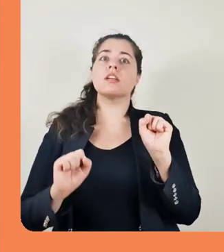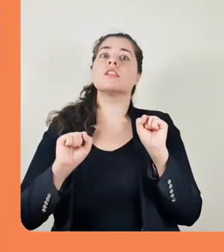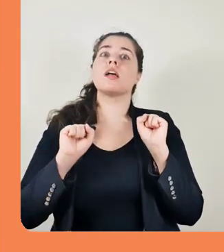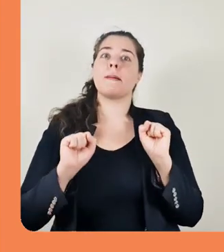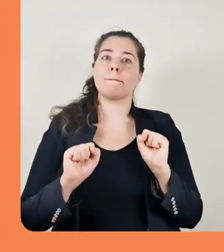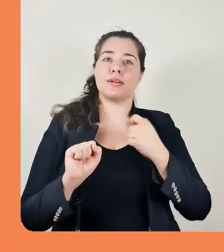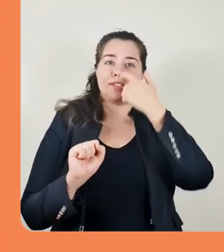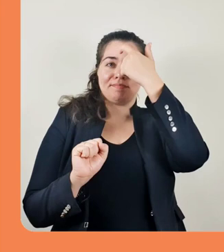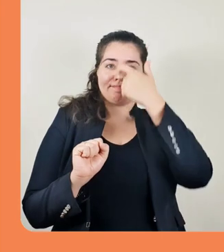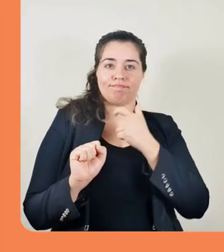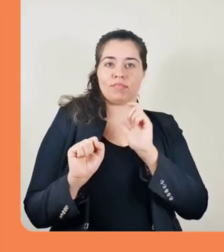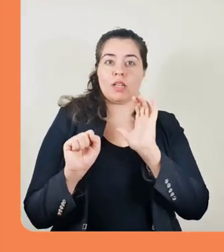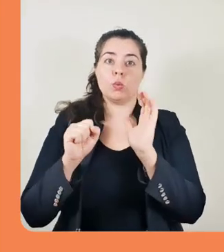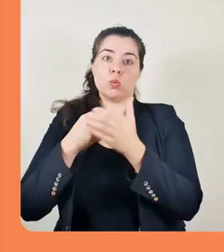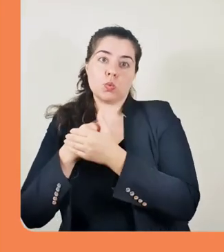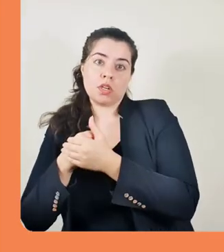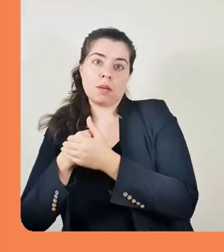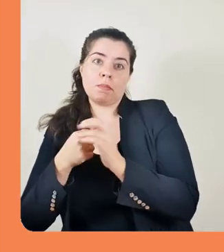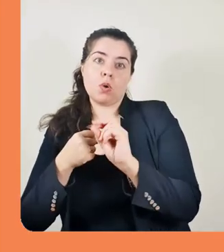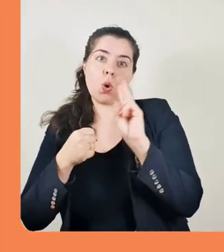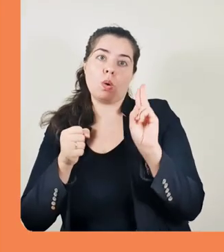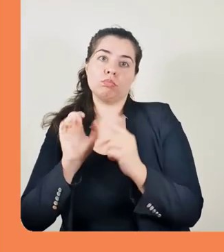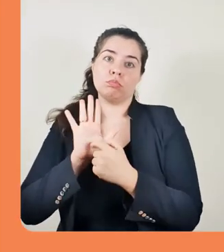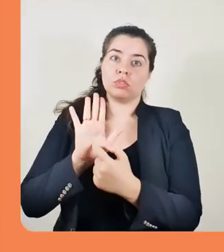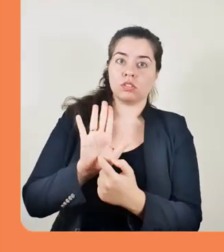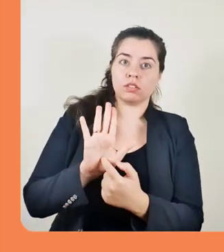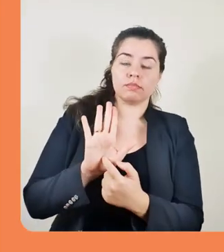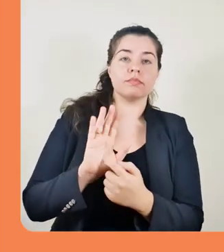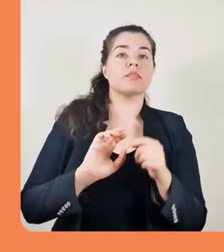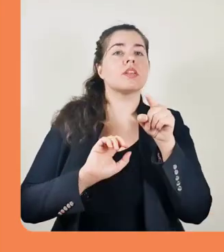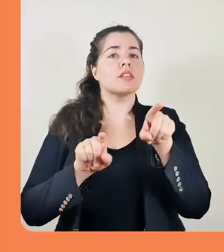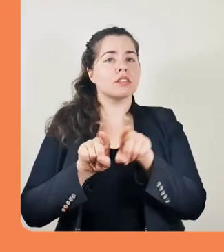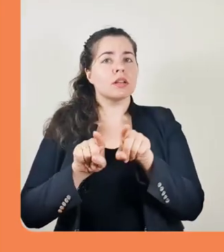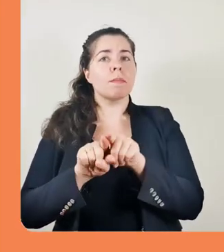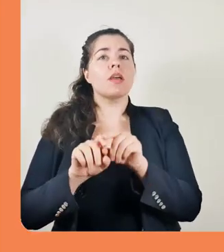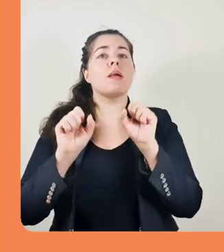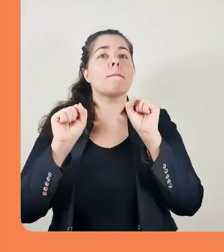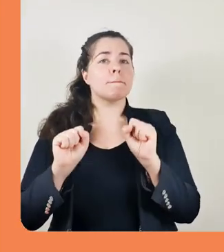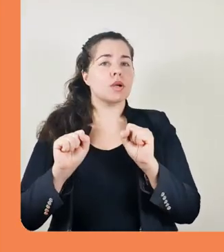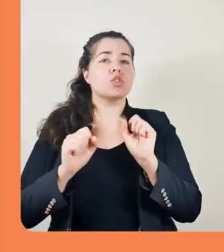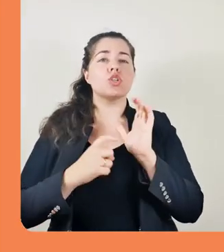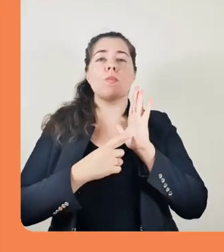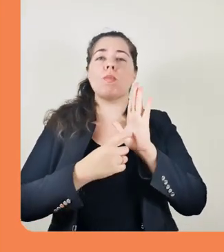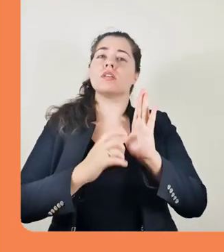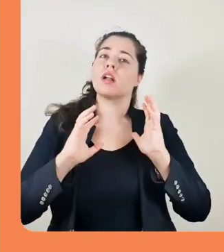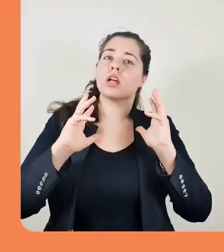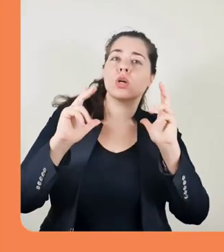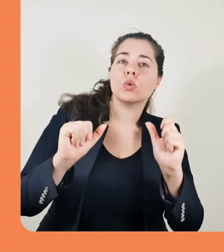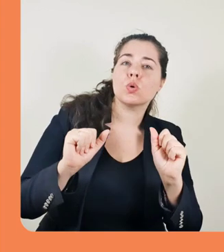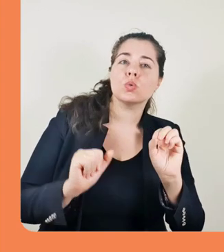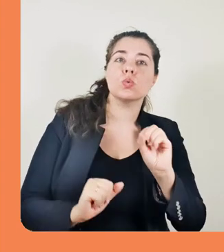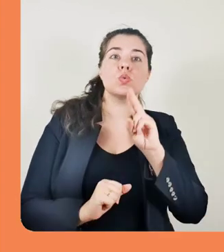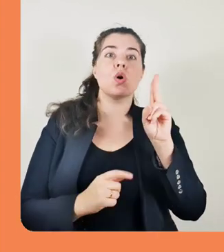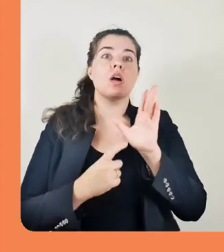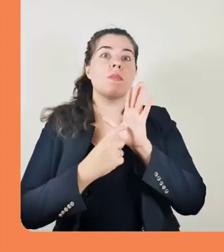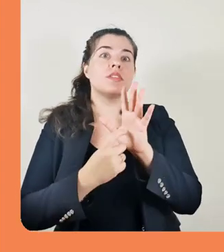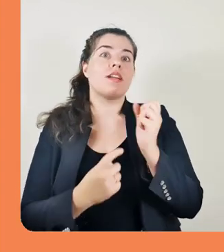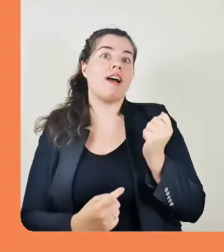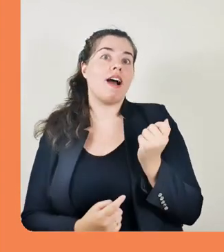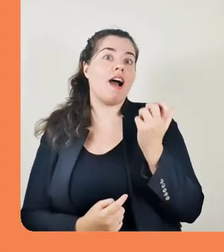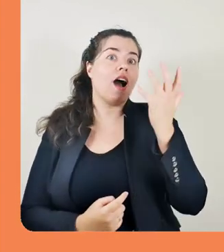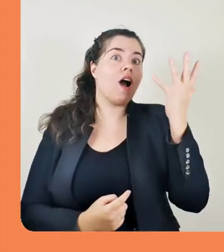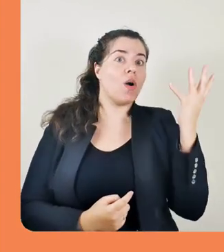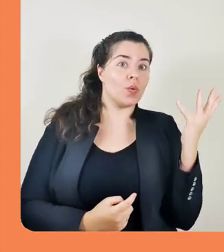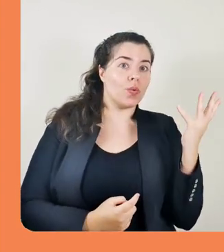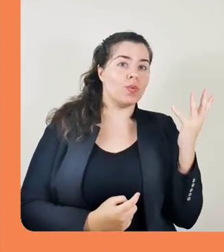uma página ranqueada com o nome dos participantes Olá Vocês poderiam ocultar a identidade